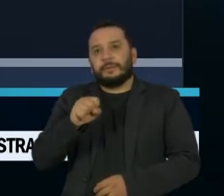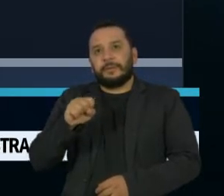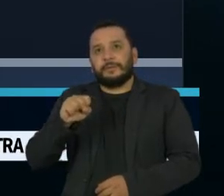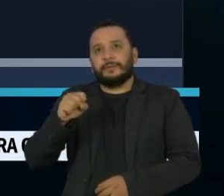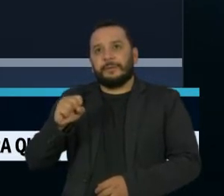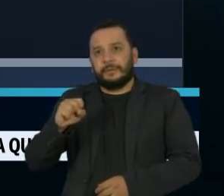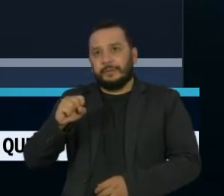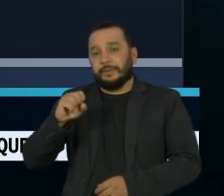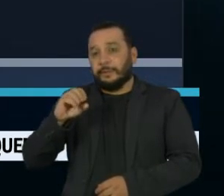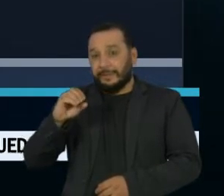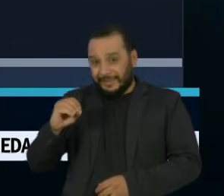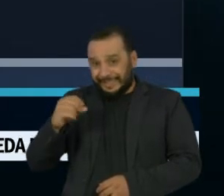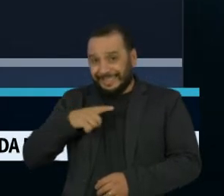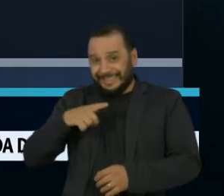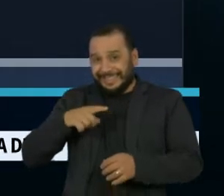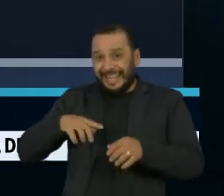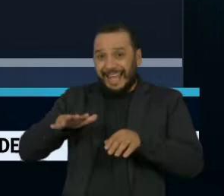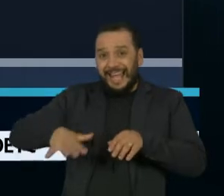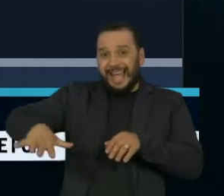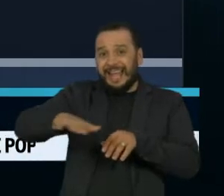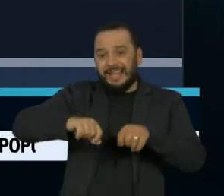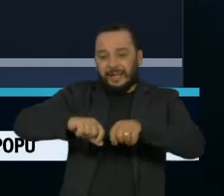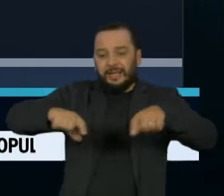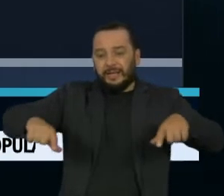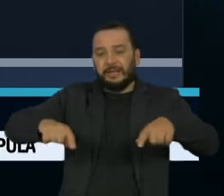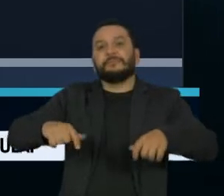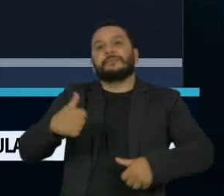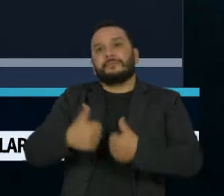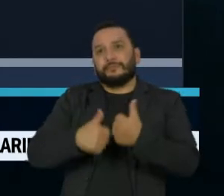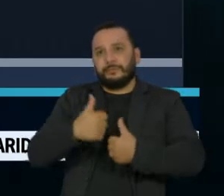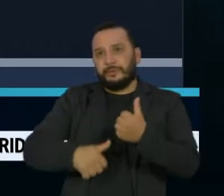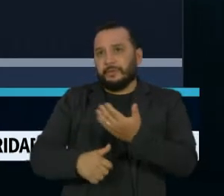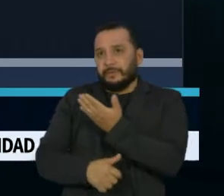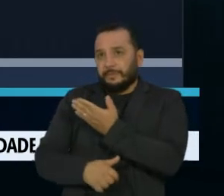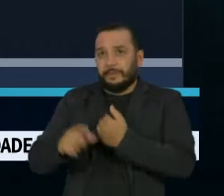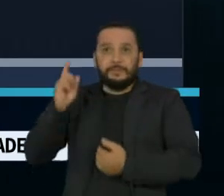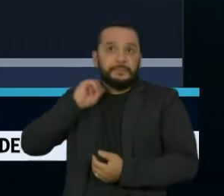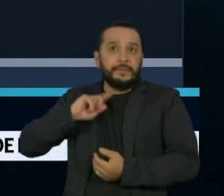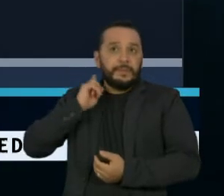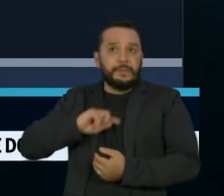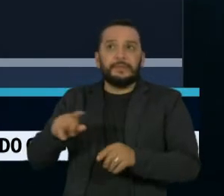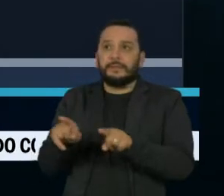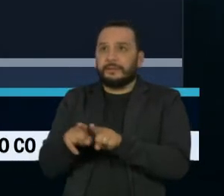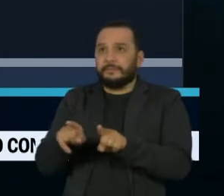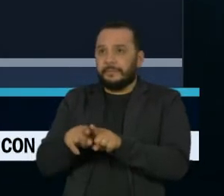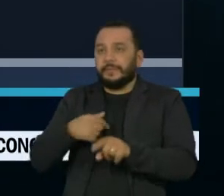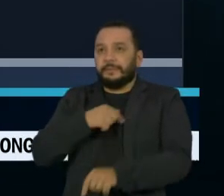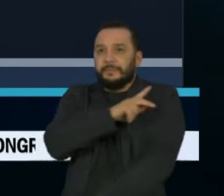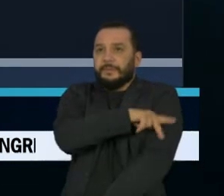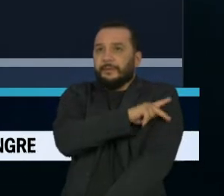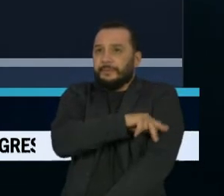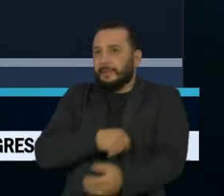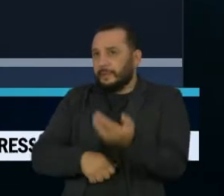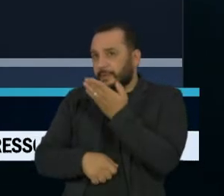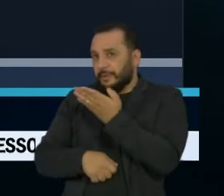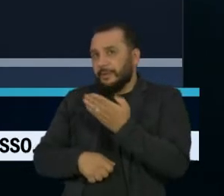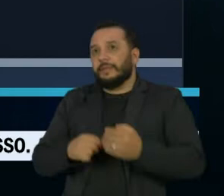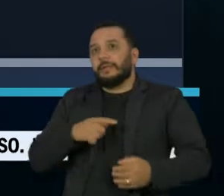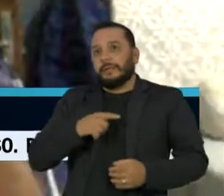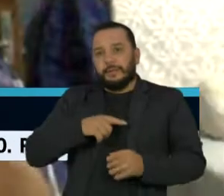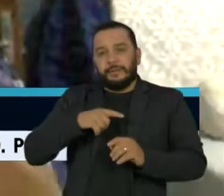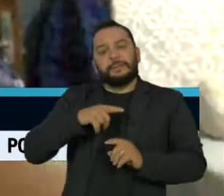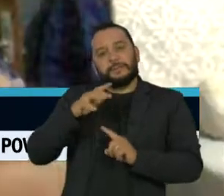de futebol desmatados. Em seguida, Gameleiras, em Minas Gerais, Canto do Buriti, também no Piauí, e Novas Laranjeiras, no